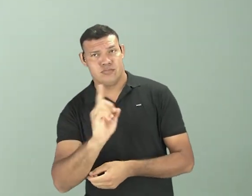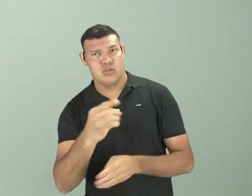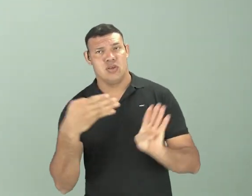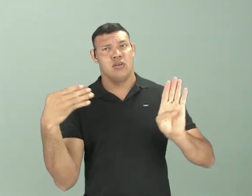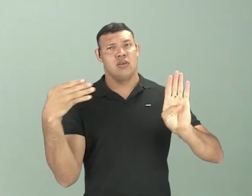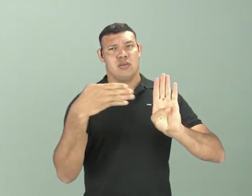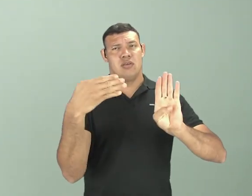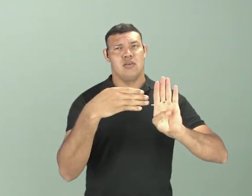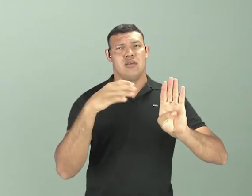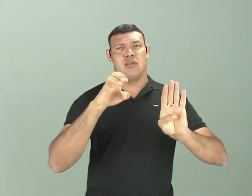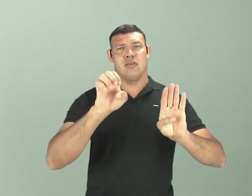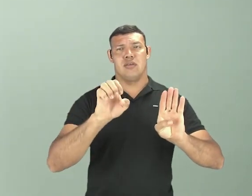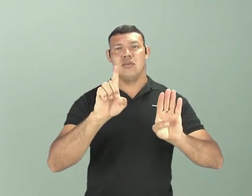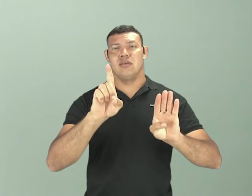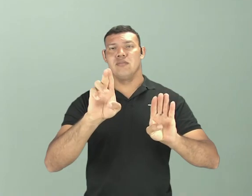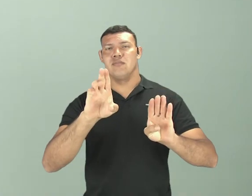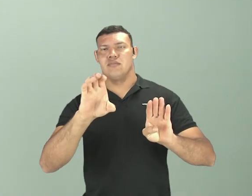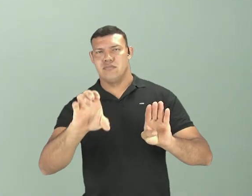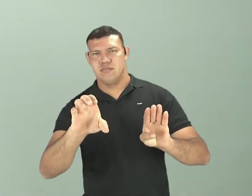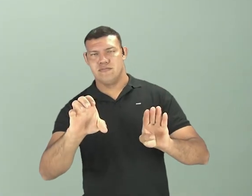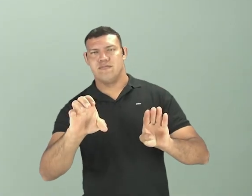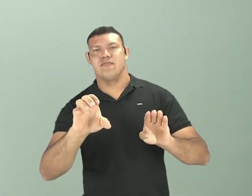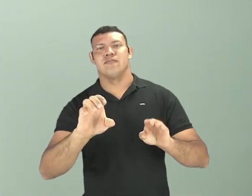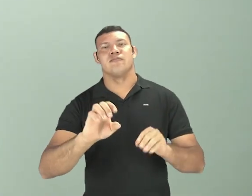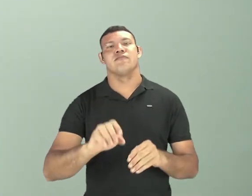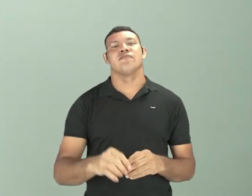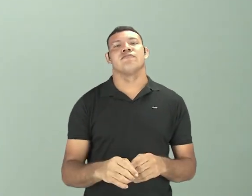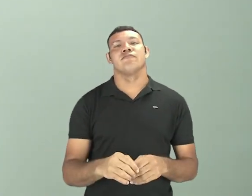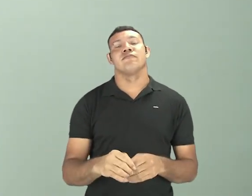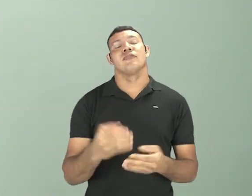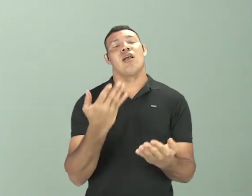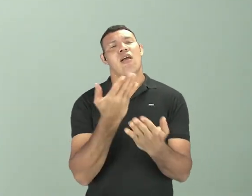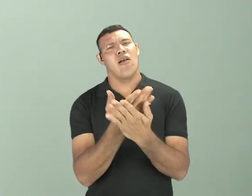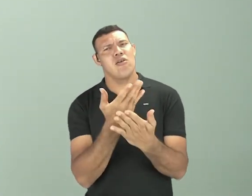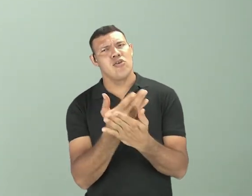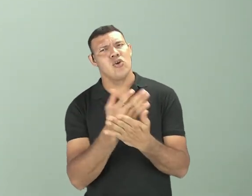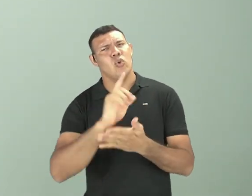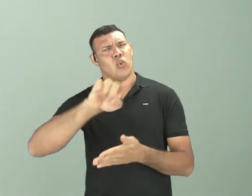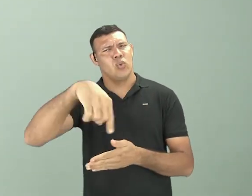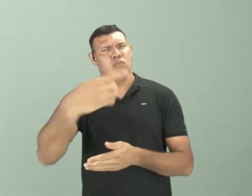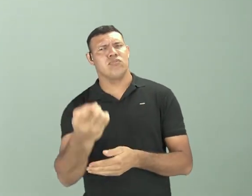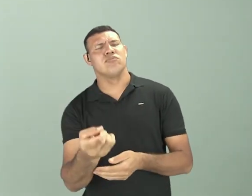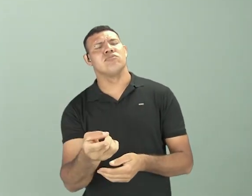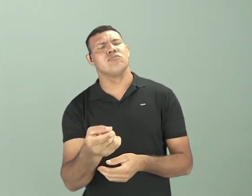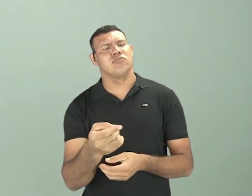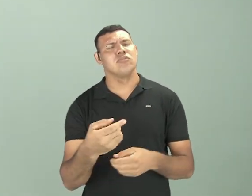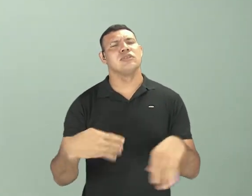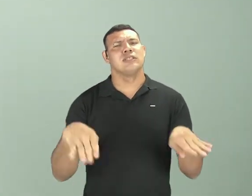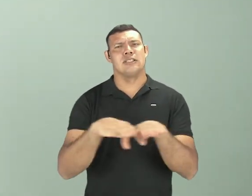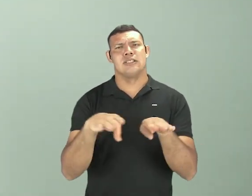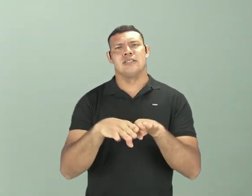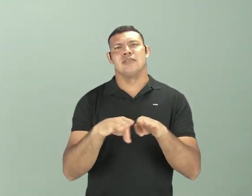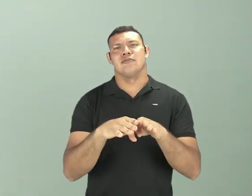acessar a plataforma Eduque, tá? Para vocês terem acesso a essa aula, outras,